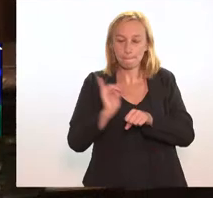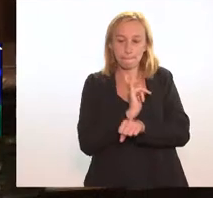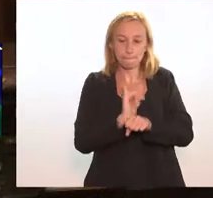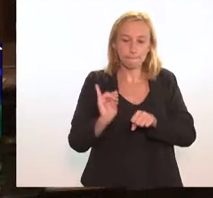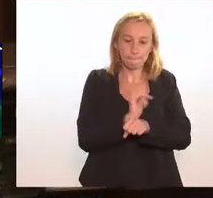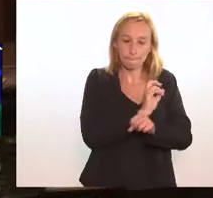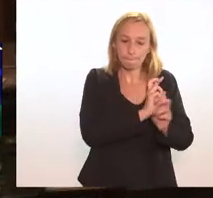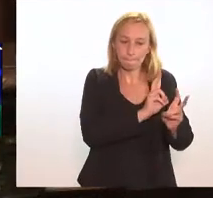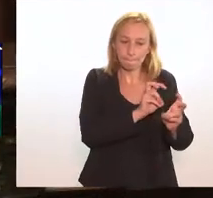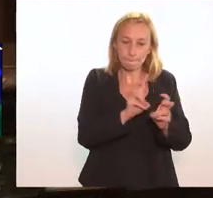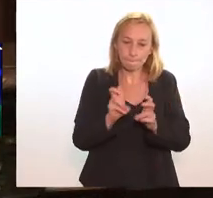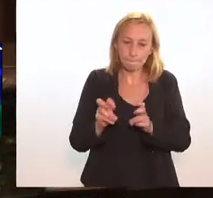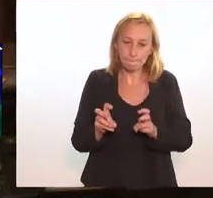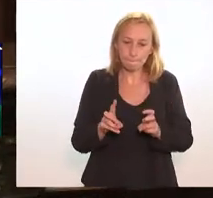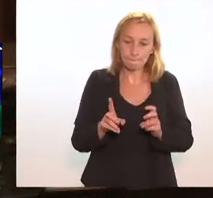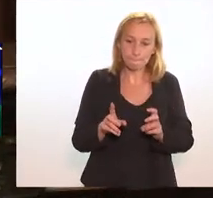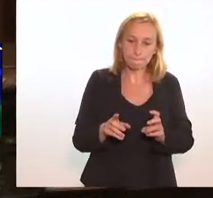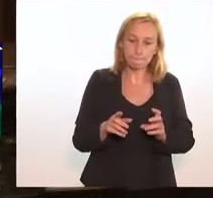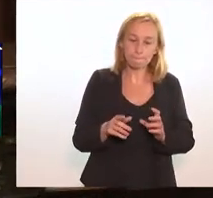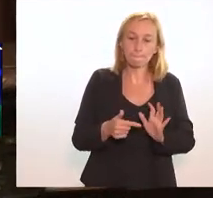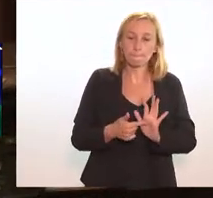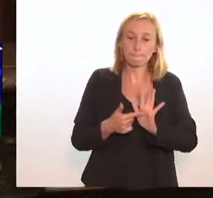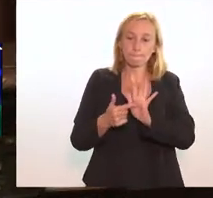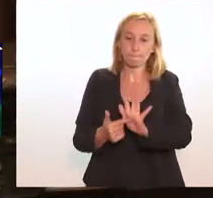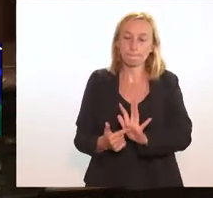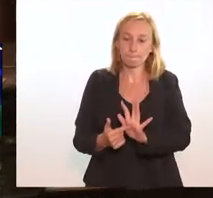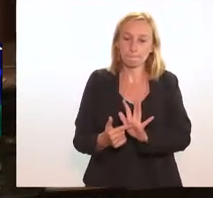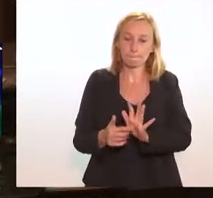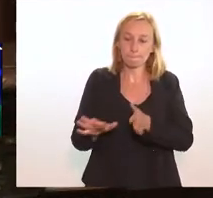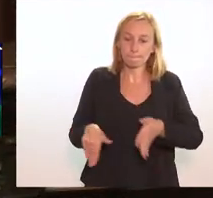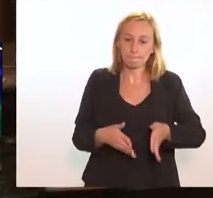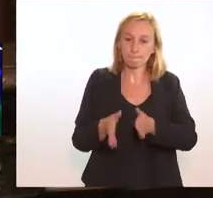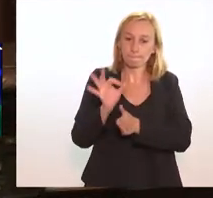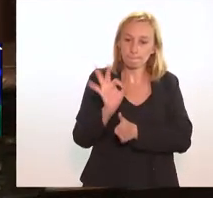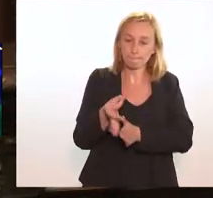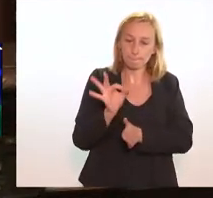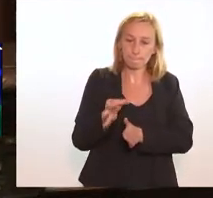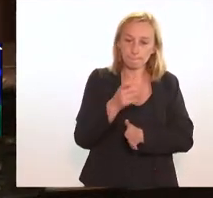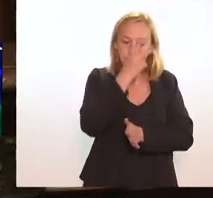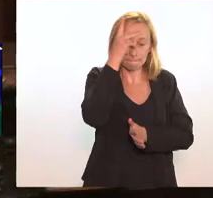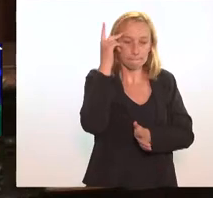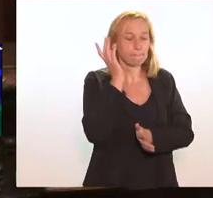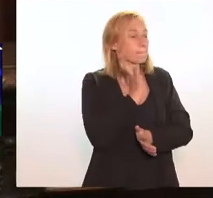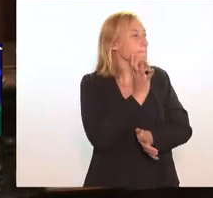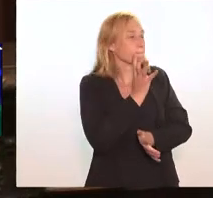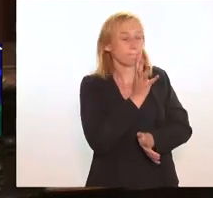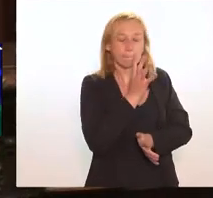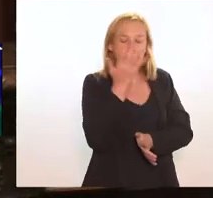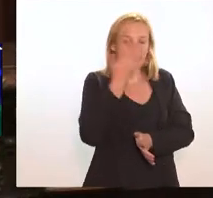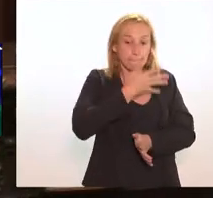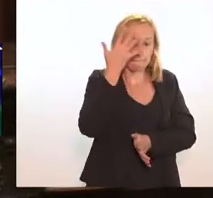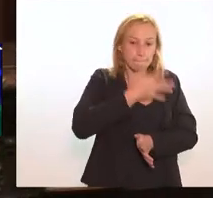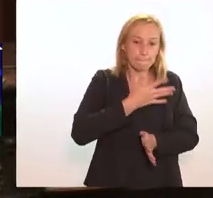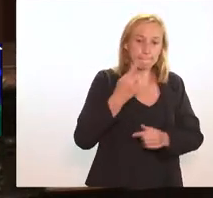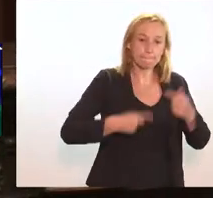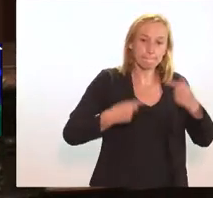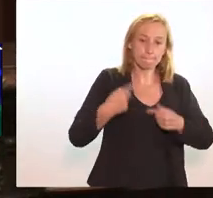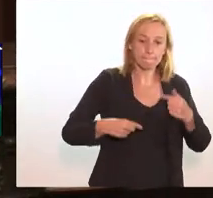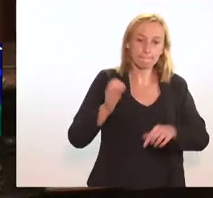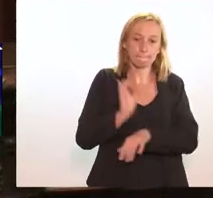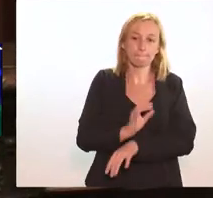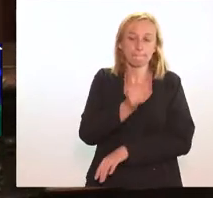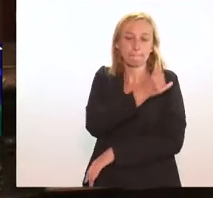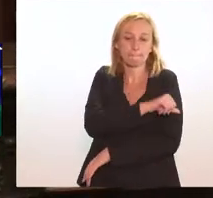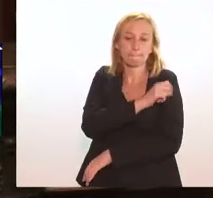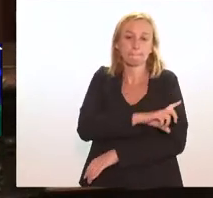só trazer à luz os invisíveis que não são enxergados pela política pública no nosso estado do Rio de Janeiro.